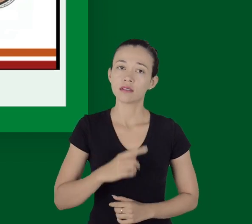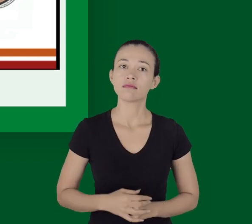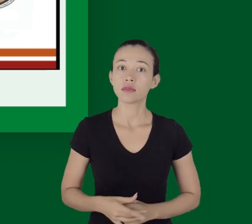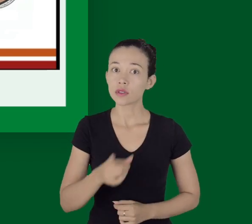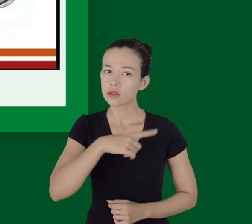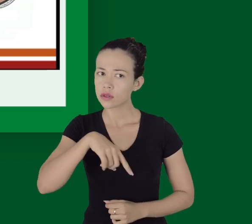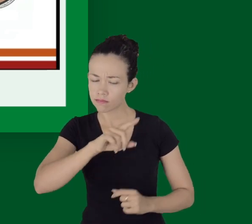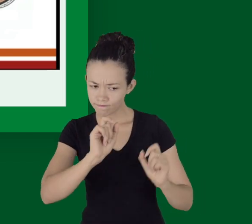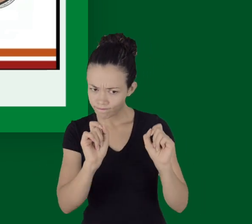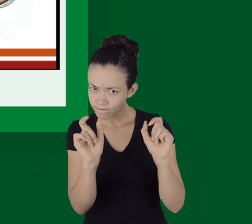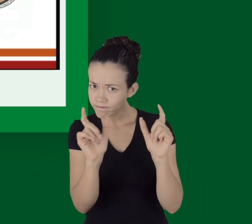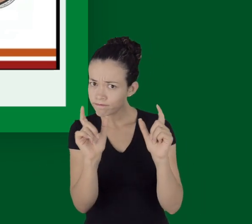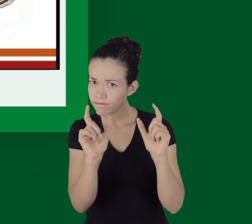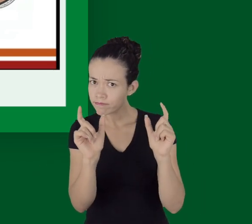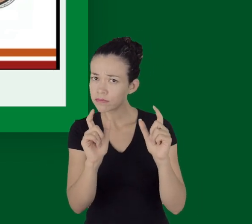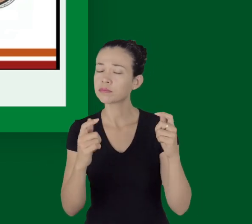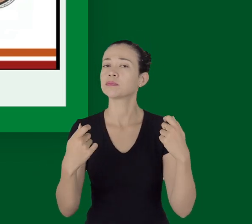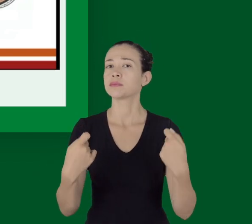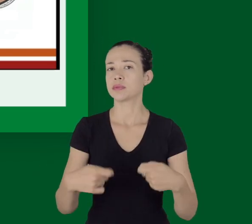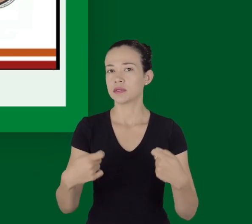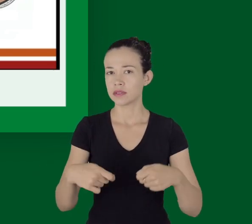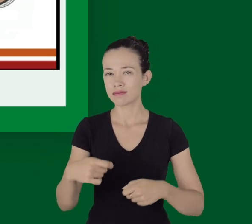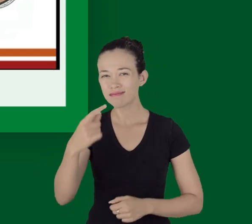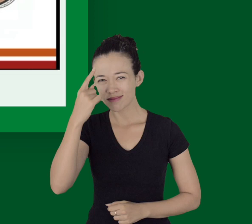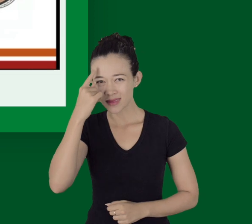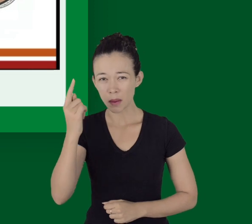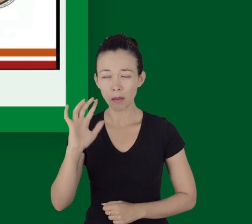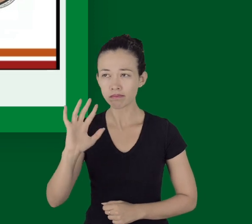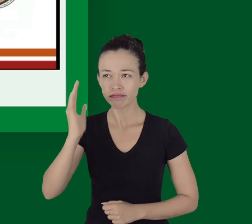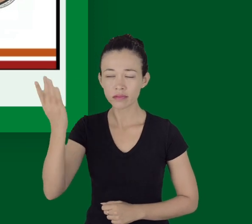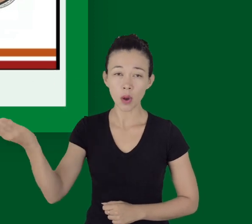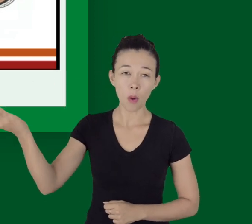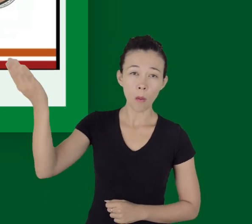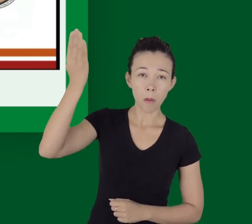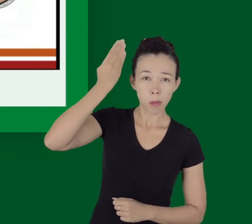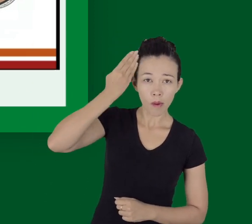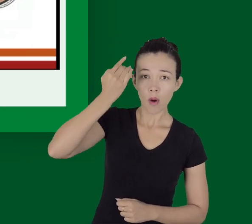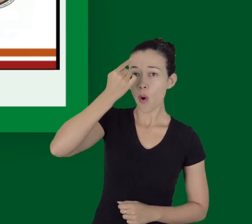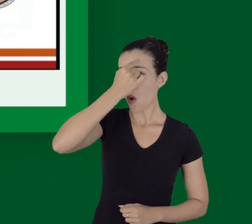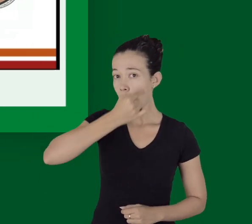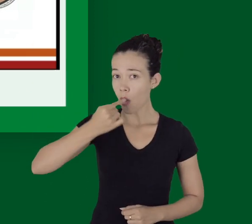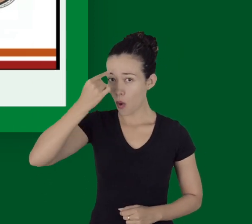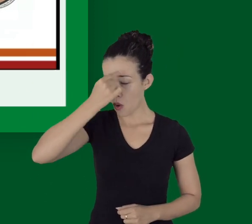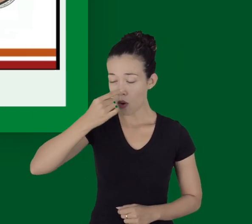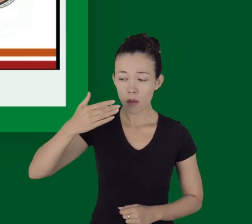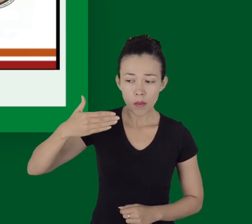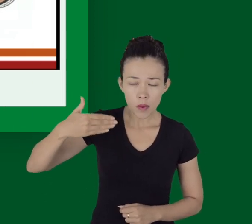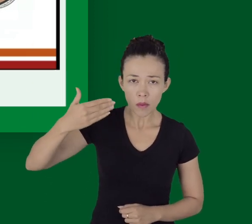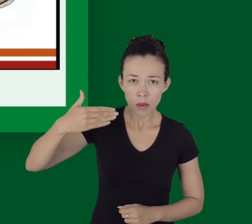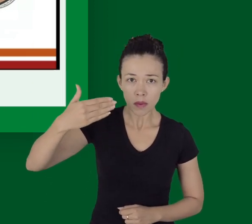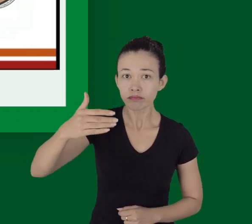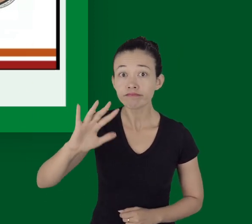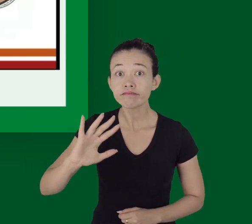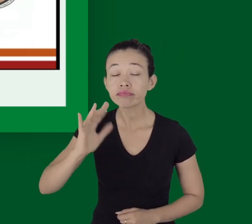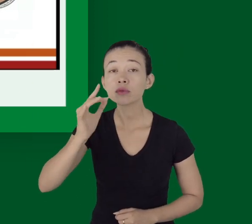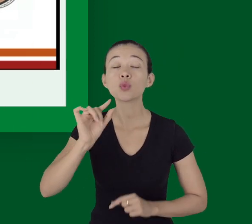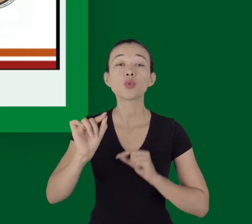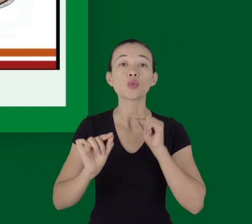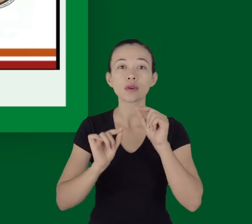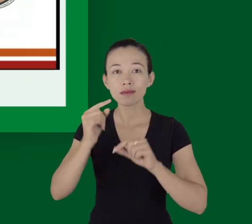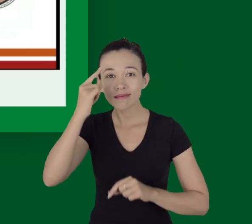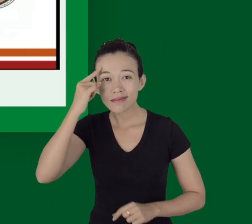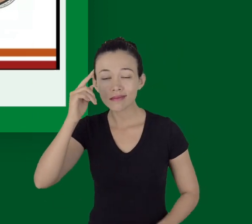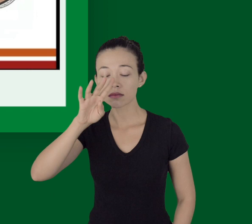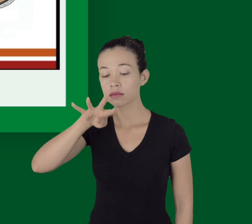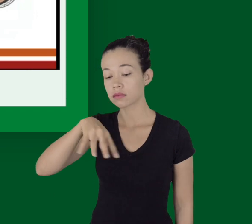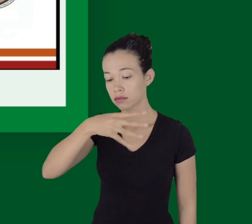também nessa lesão primária, nesses primeiros momentos, mas normalmente ocorre dentro dessas primeiras horas, é a redução